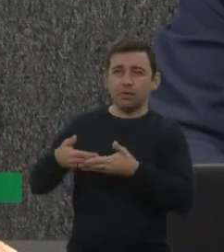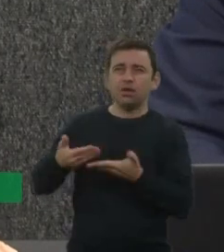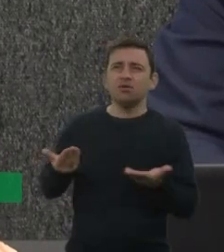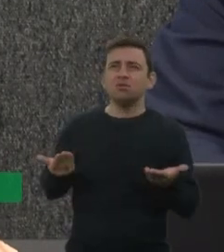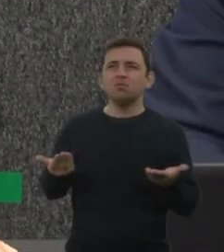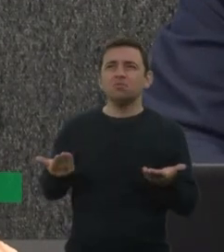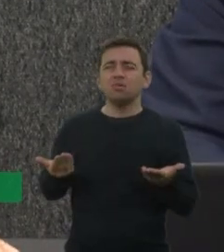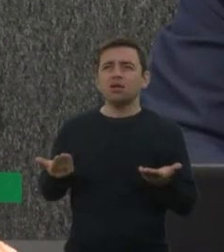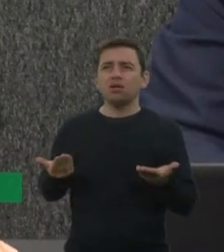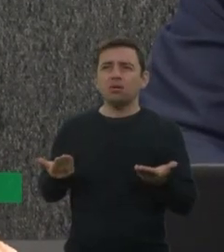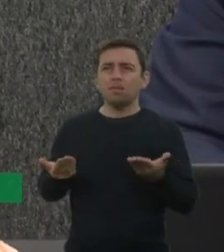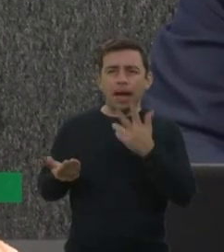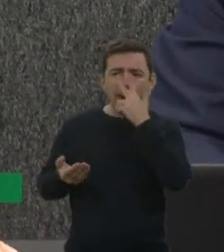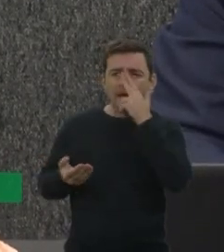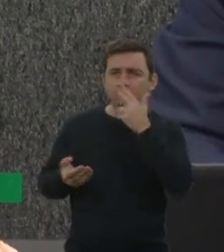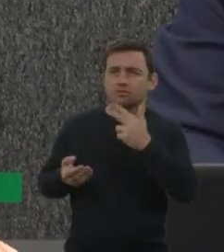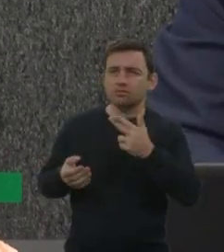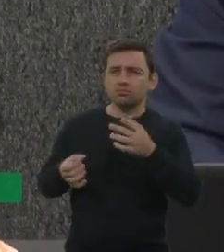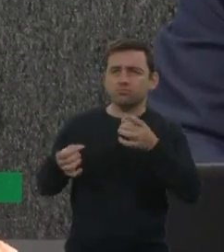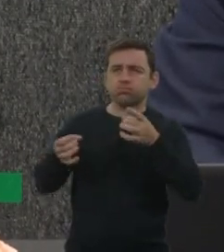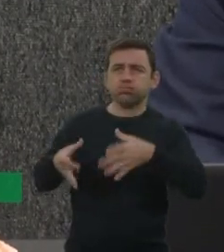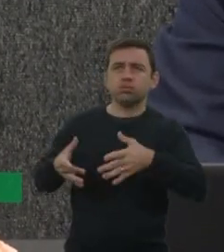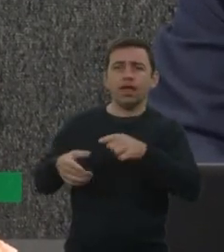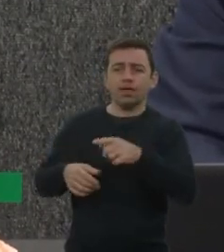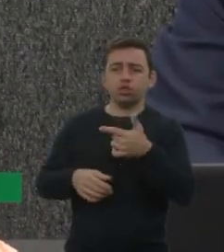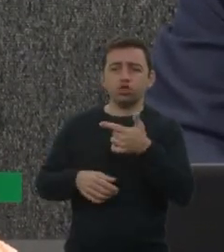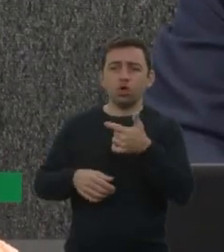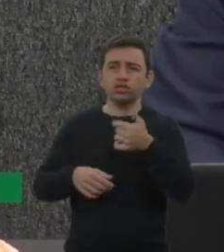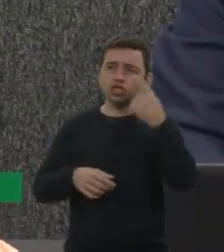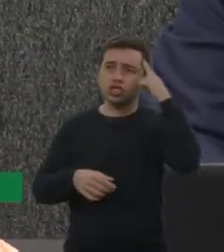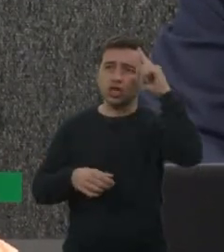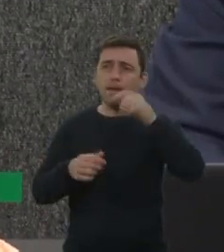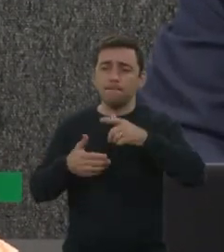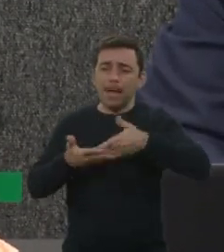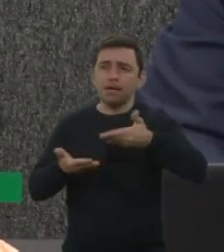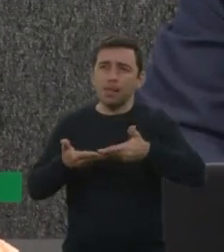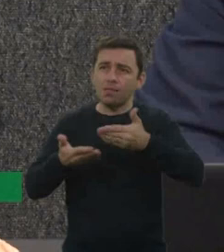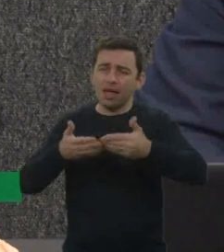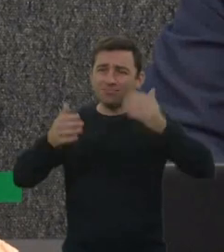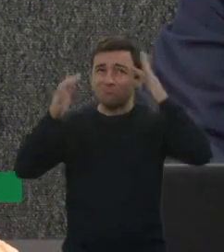estou condenando aquela criança a 12 dias com perda de neurônios.